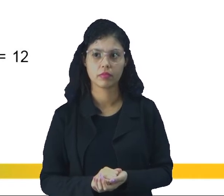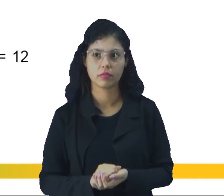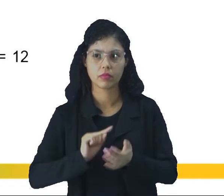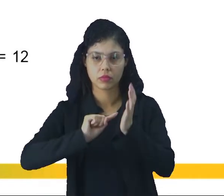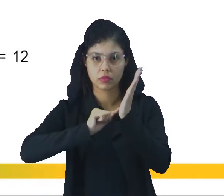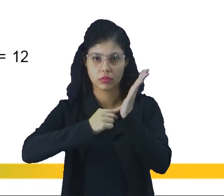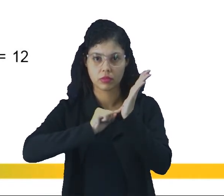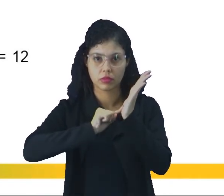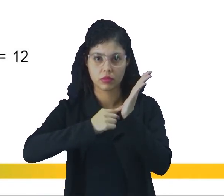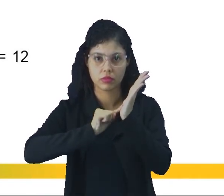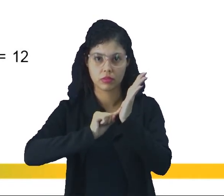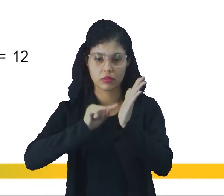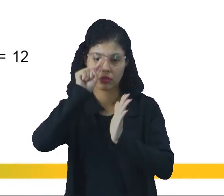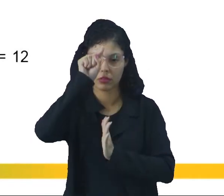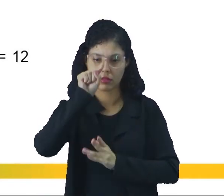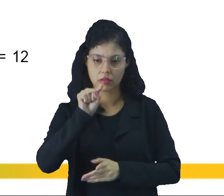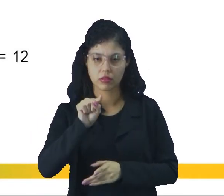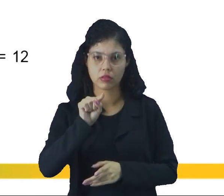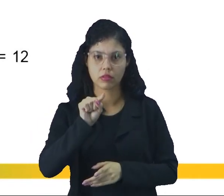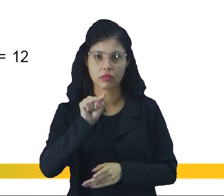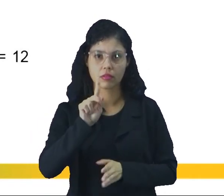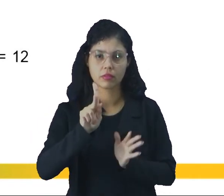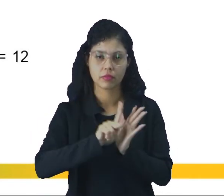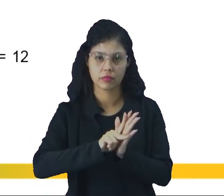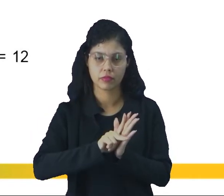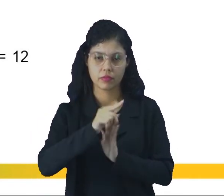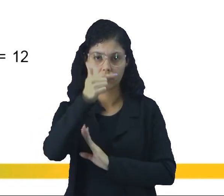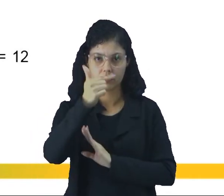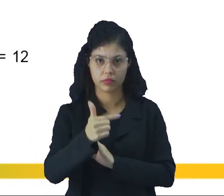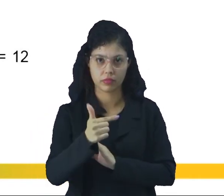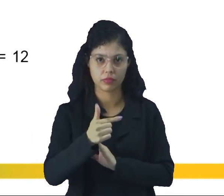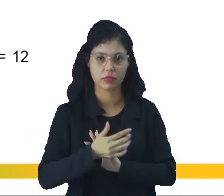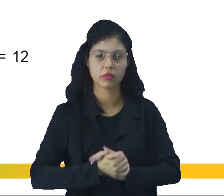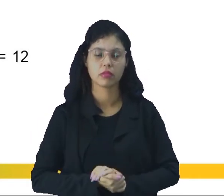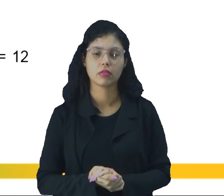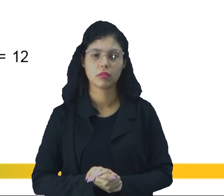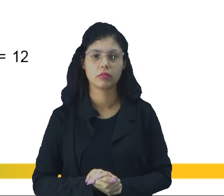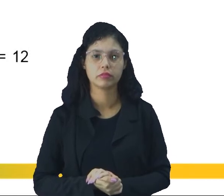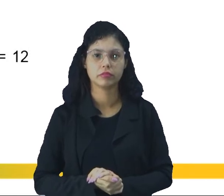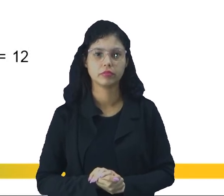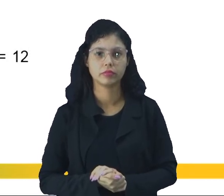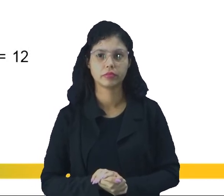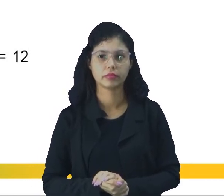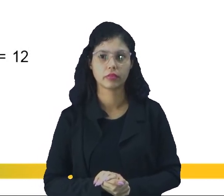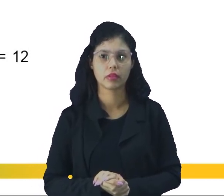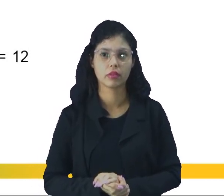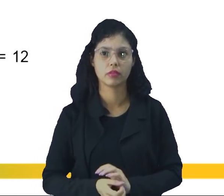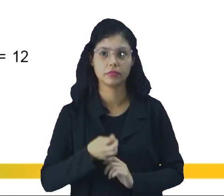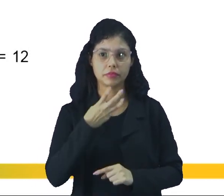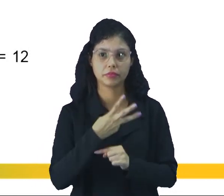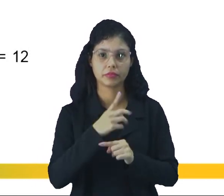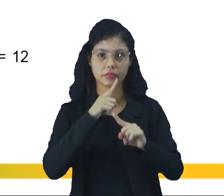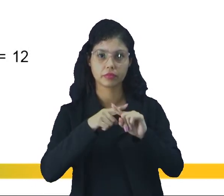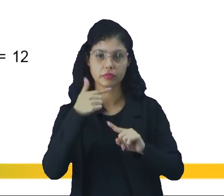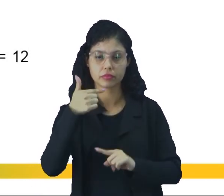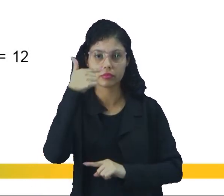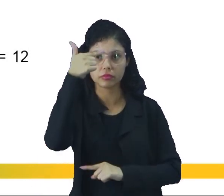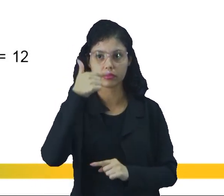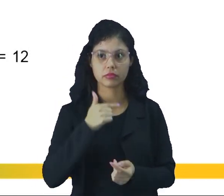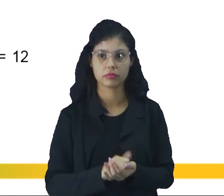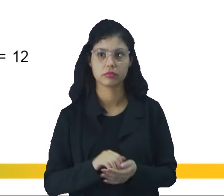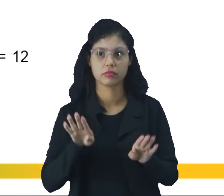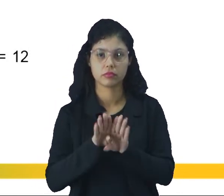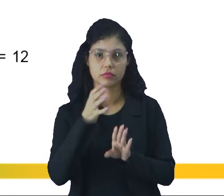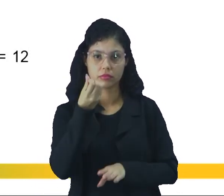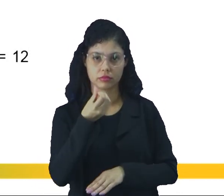o ponto, ele está bem na metade, já que ele é o centro da circunferência. Então, esse raio aqui é 2. 3 vezes 2 ao quadrado sobre